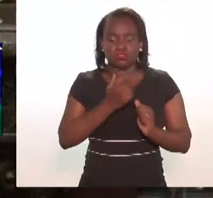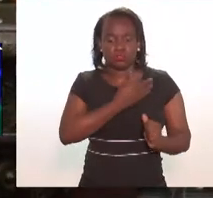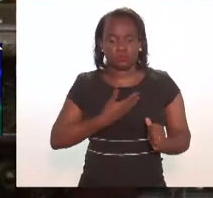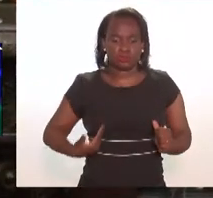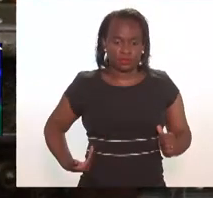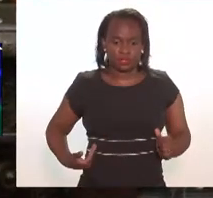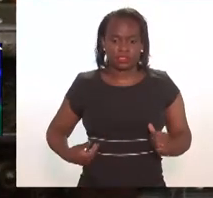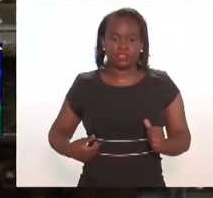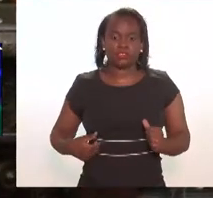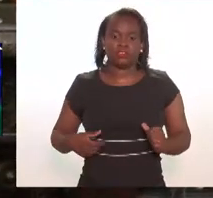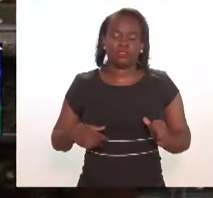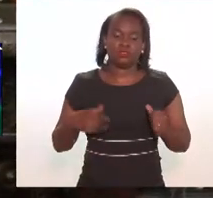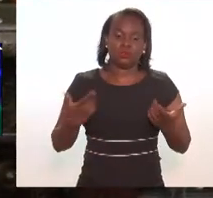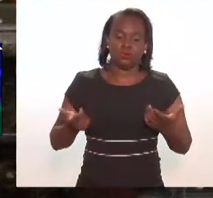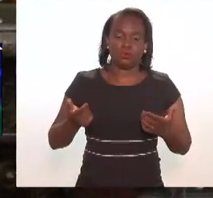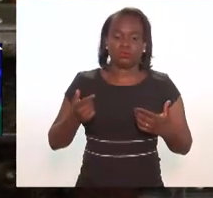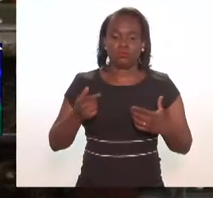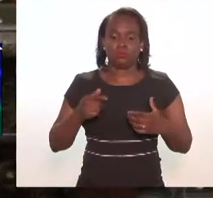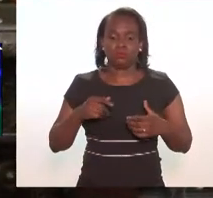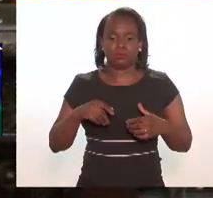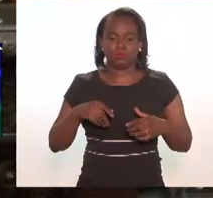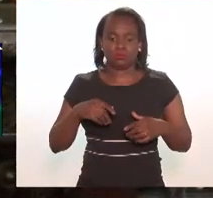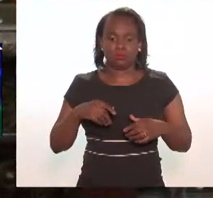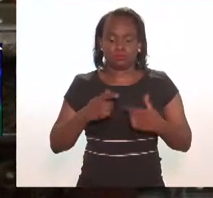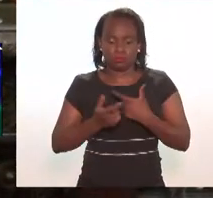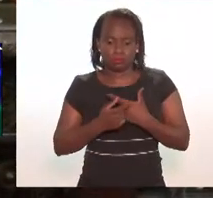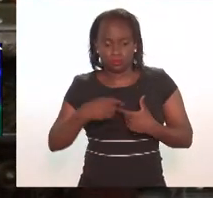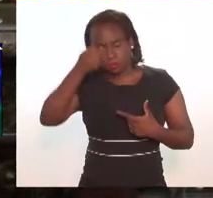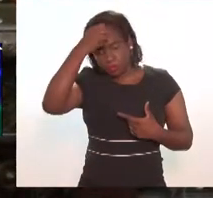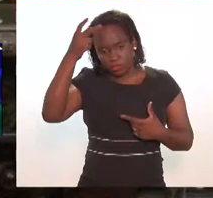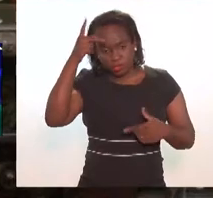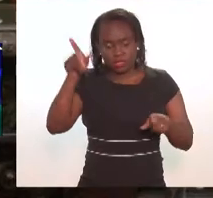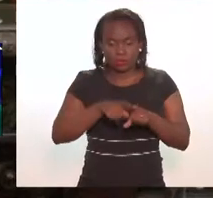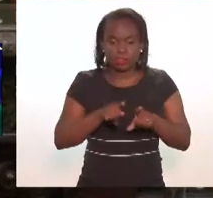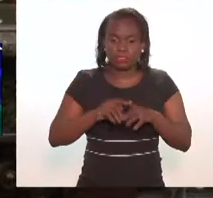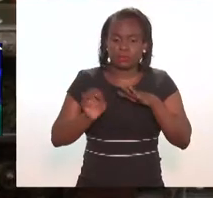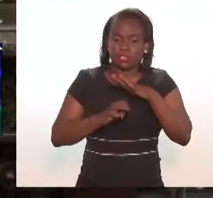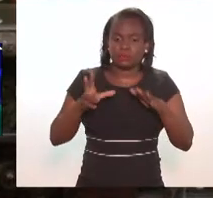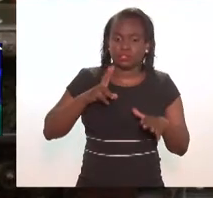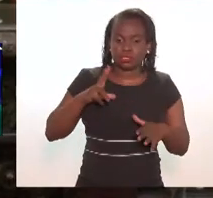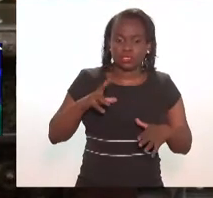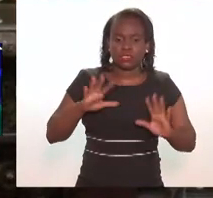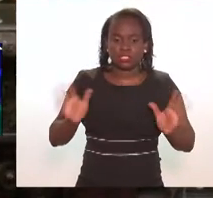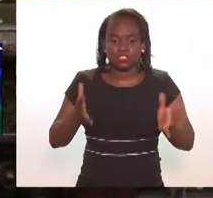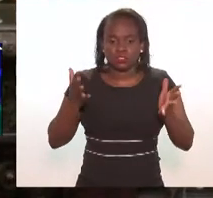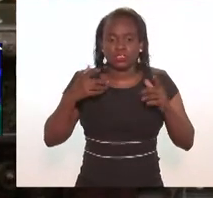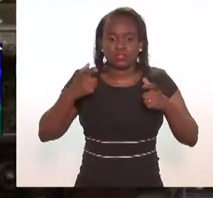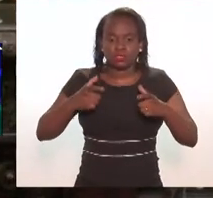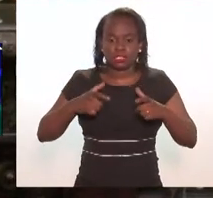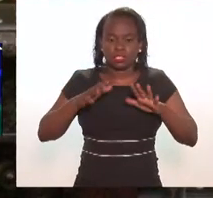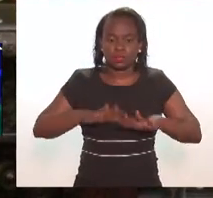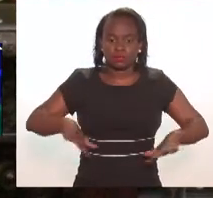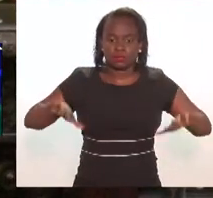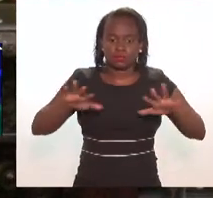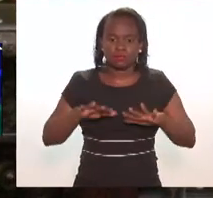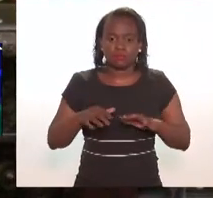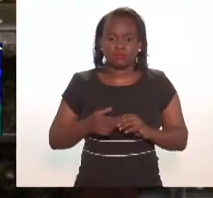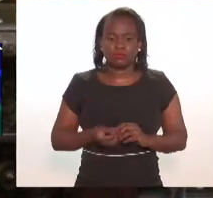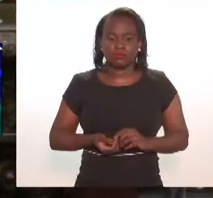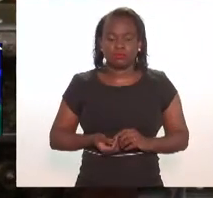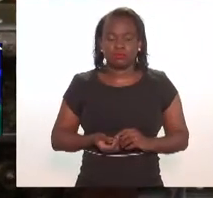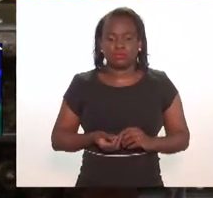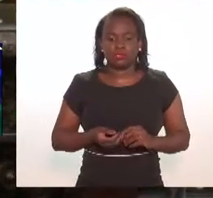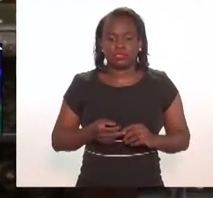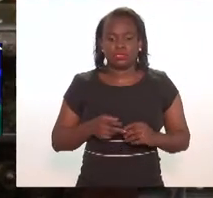Público, Poder Executivo Municipal ou com a iniciativa privada, incentivará a promoção do local visando.